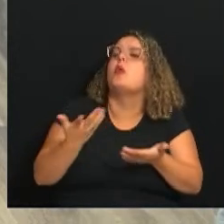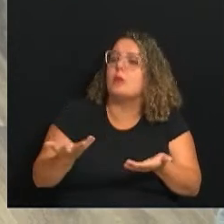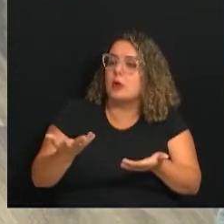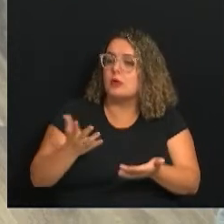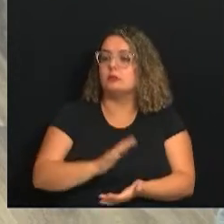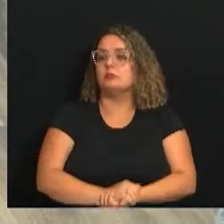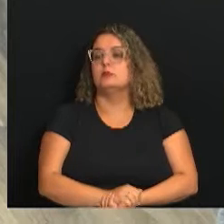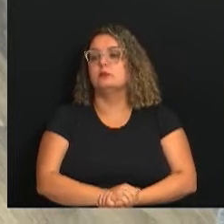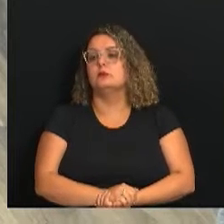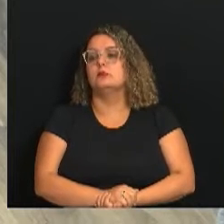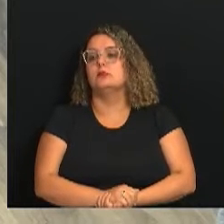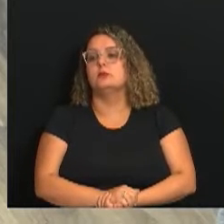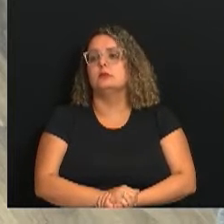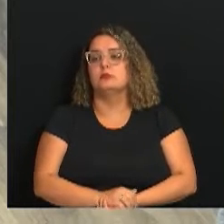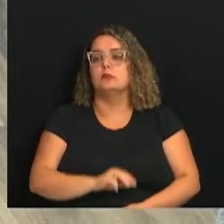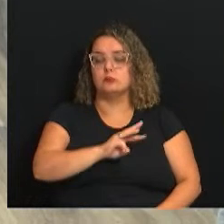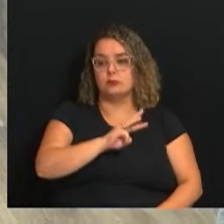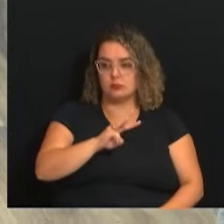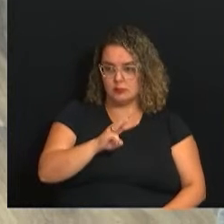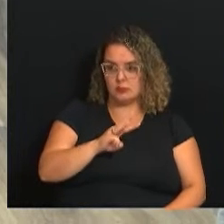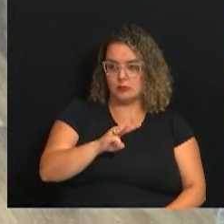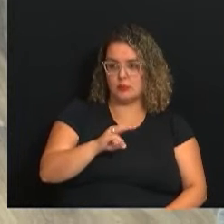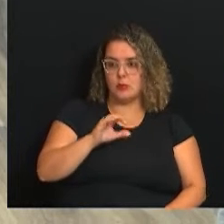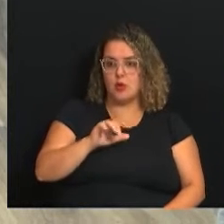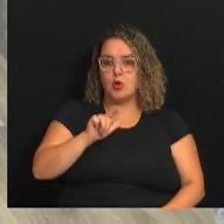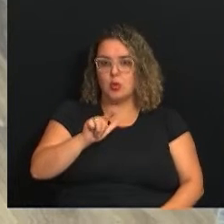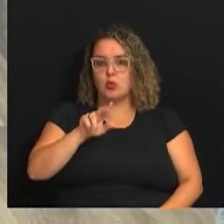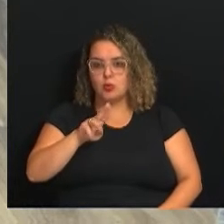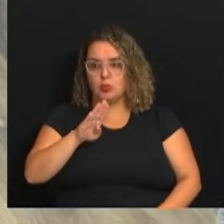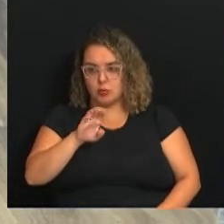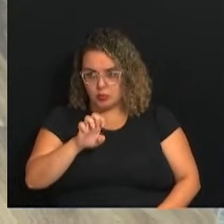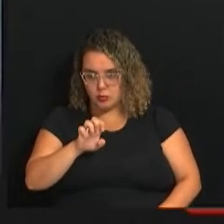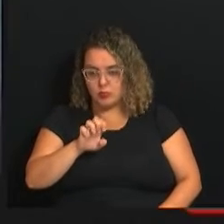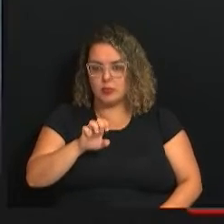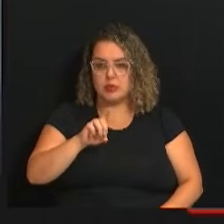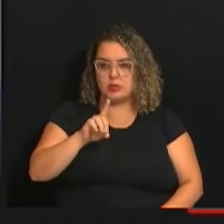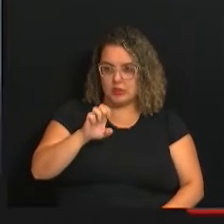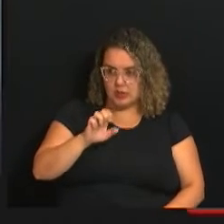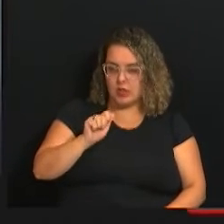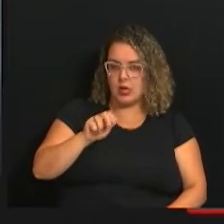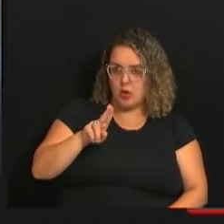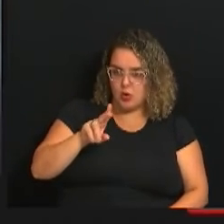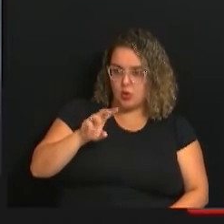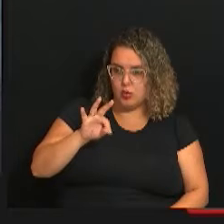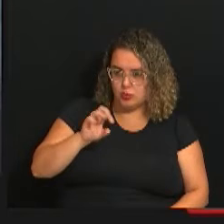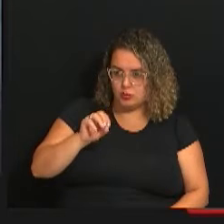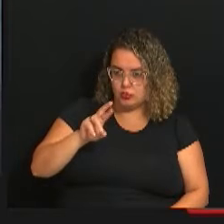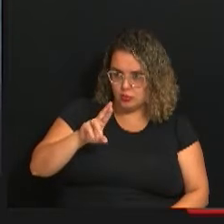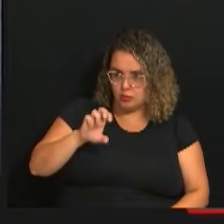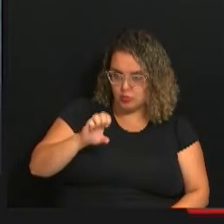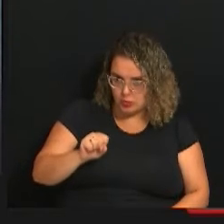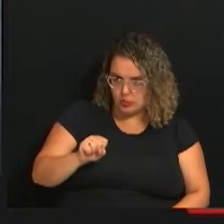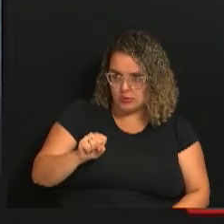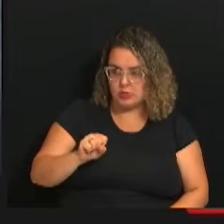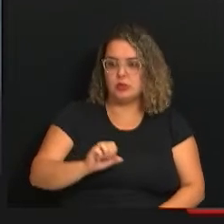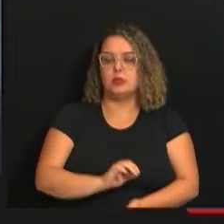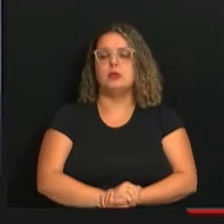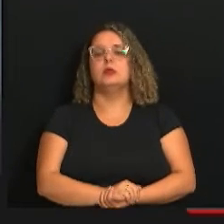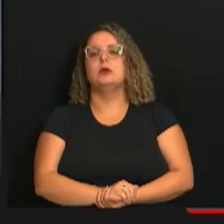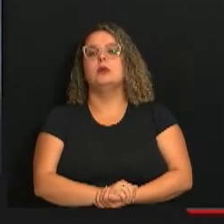muito rápido de ser lido, e pelo feedback que eu tenho recebido dos meus